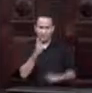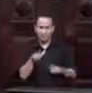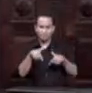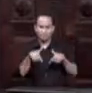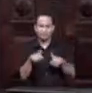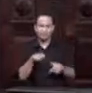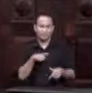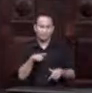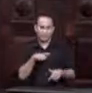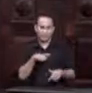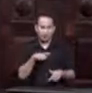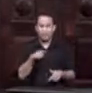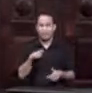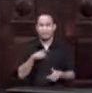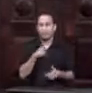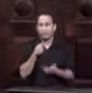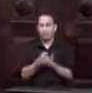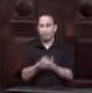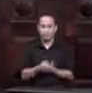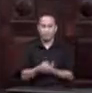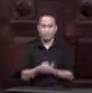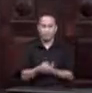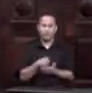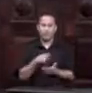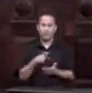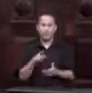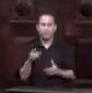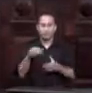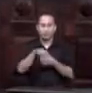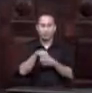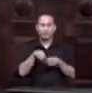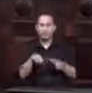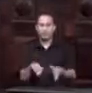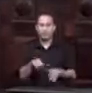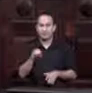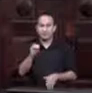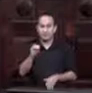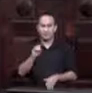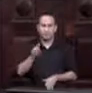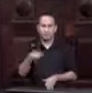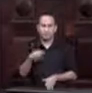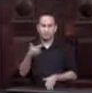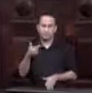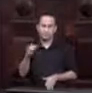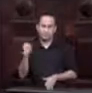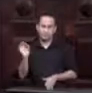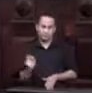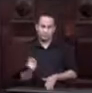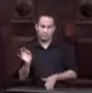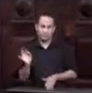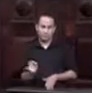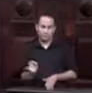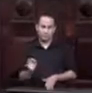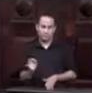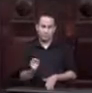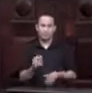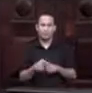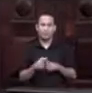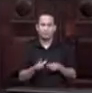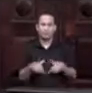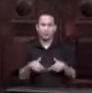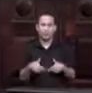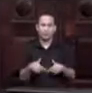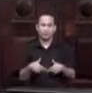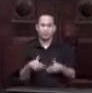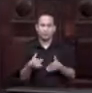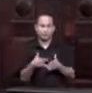ativa, que está cobrando, pela lei do orçamento que votamos aqui, 0,27% apenas? Por que não mexe no benefício fiscal?